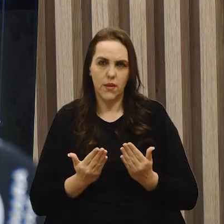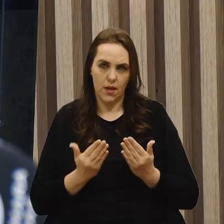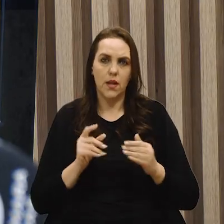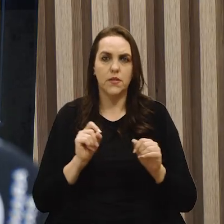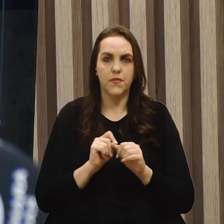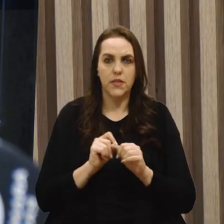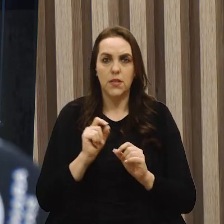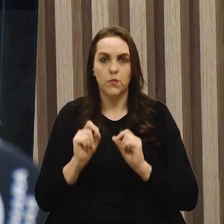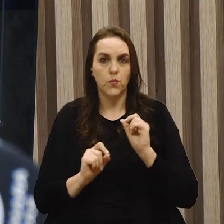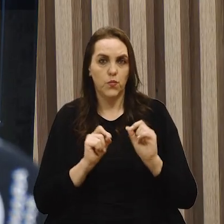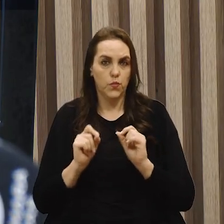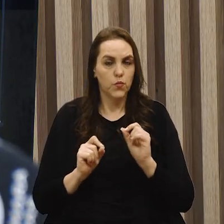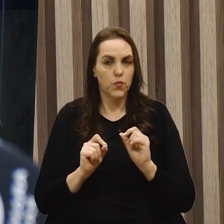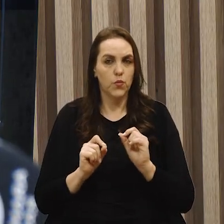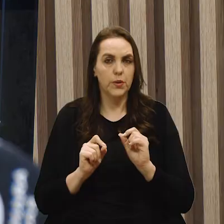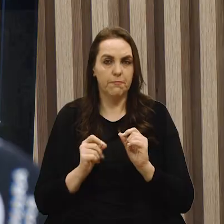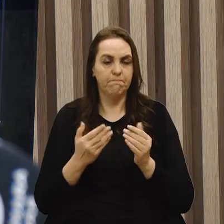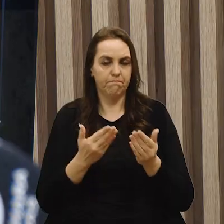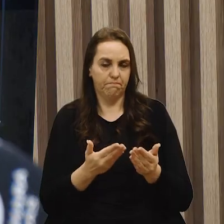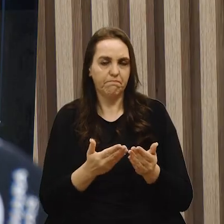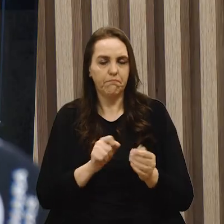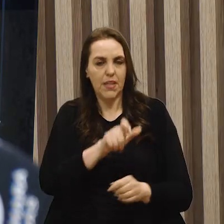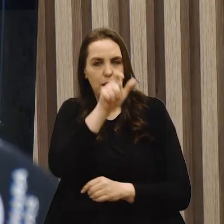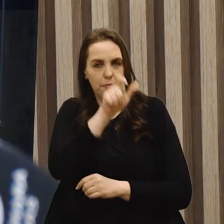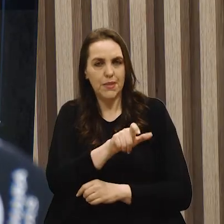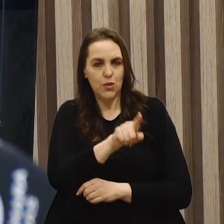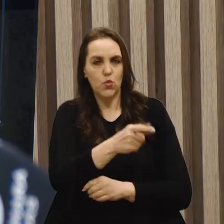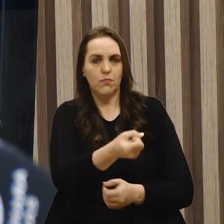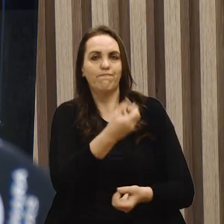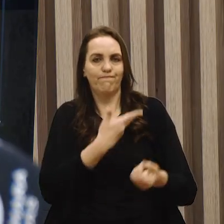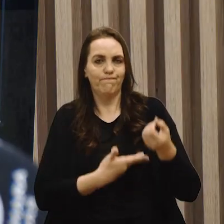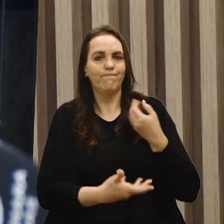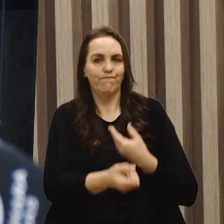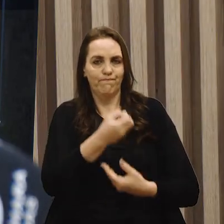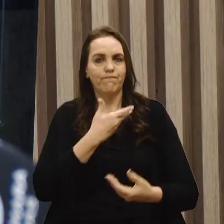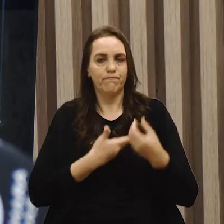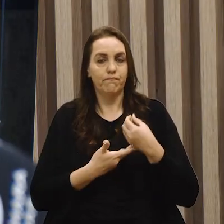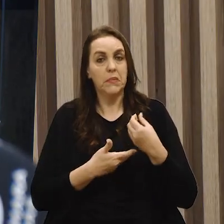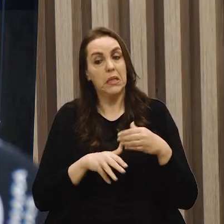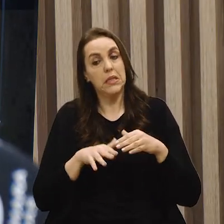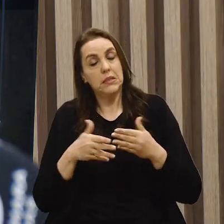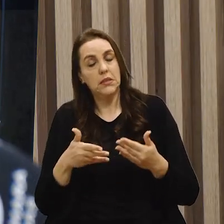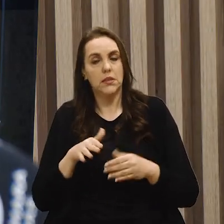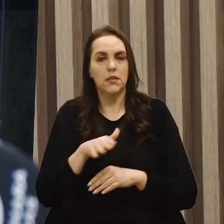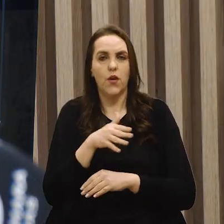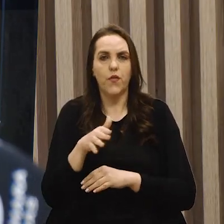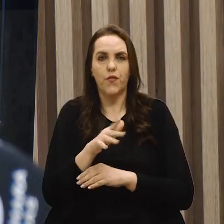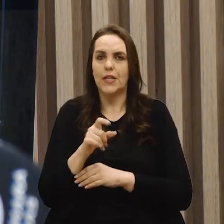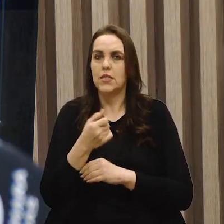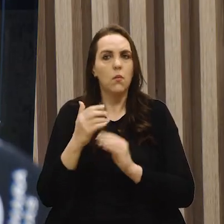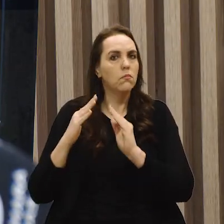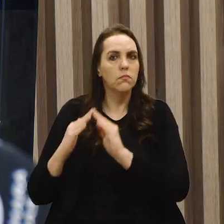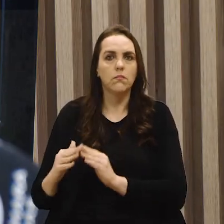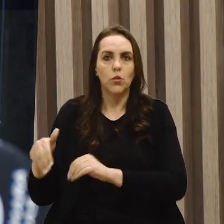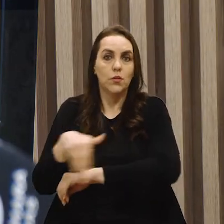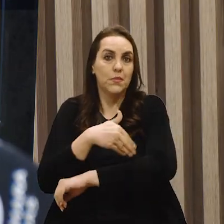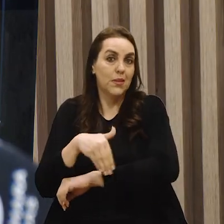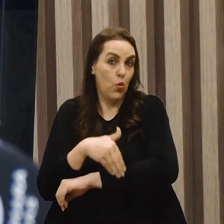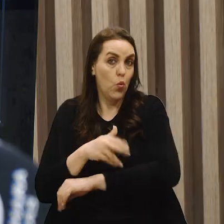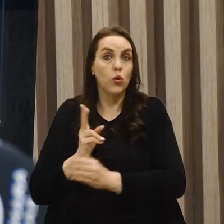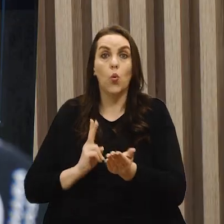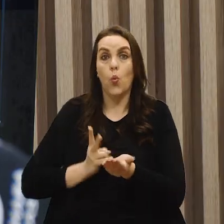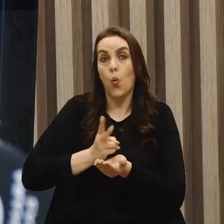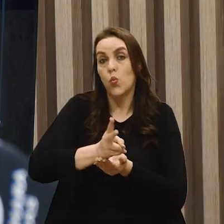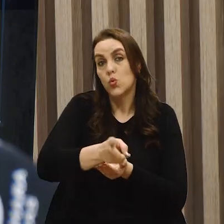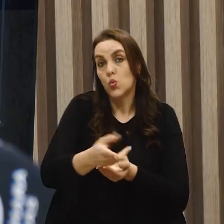análise feita conforme o que o indivíduo vai nos trazer, de repente ele pode não estar mais em situação de